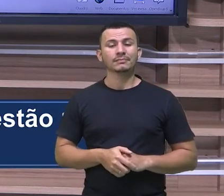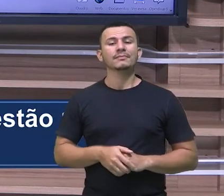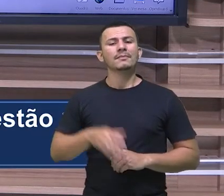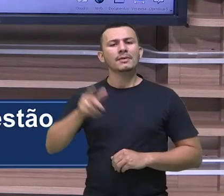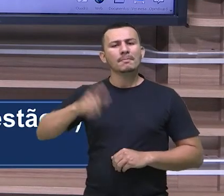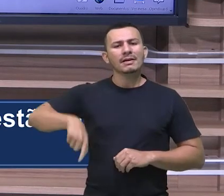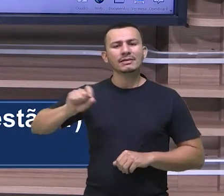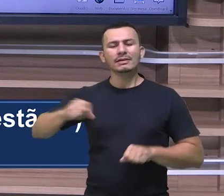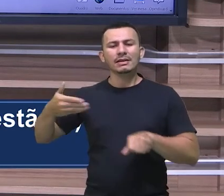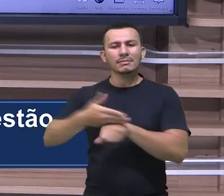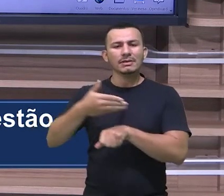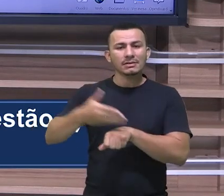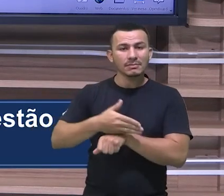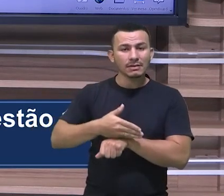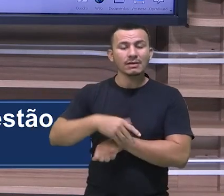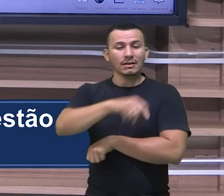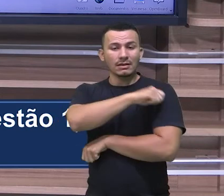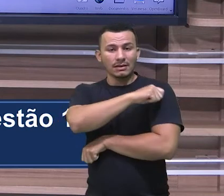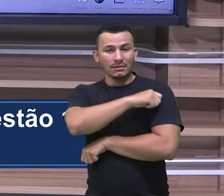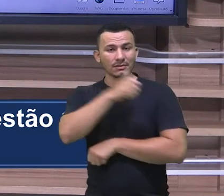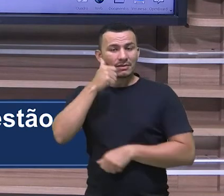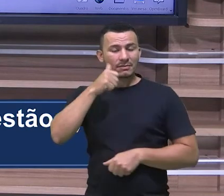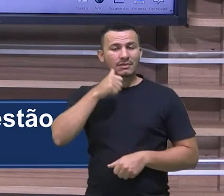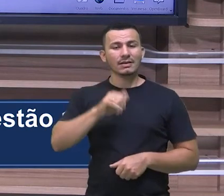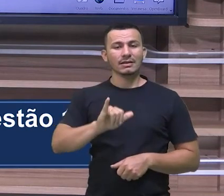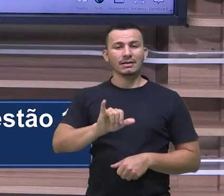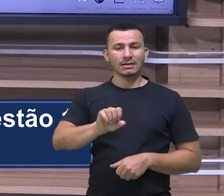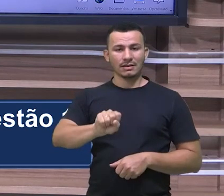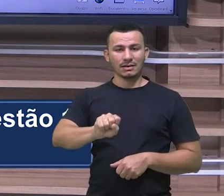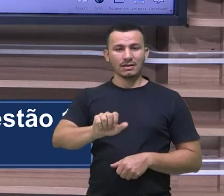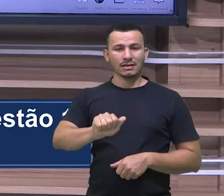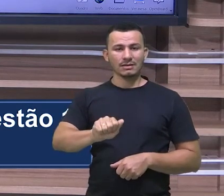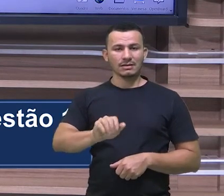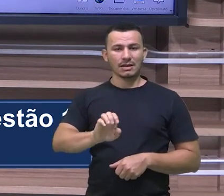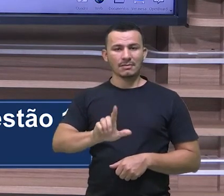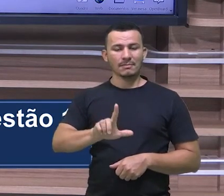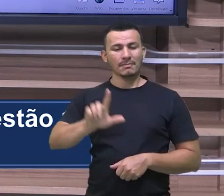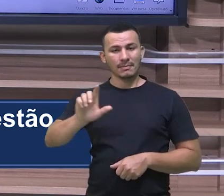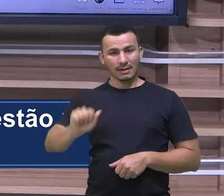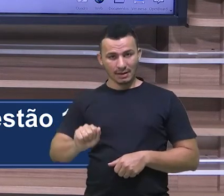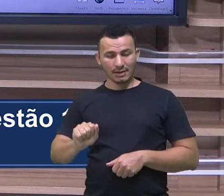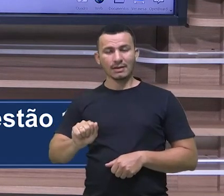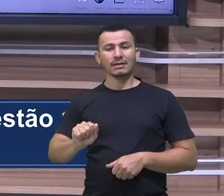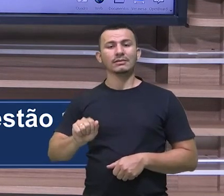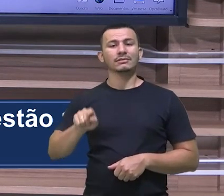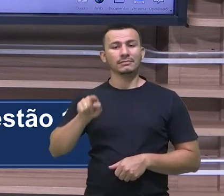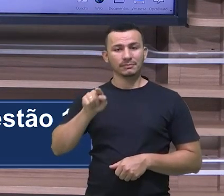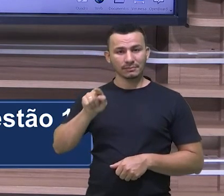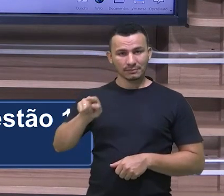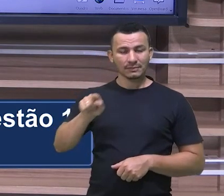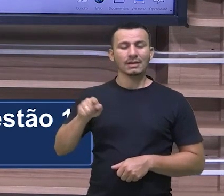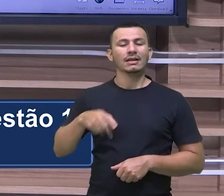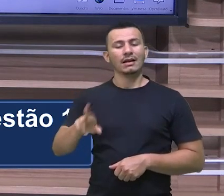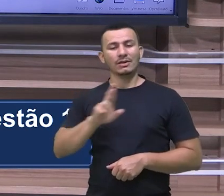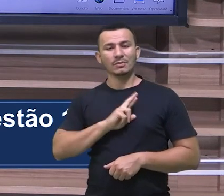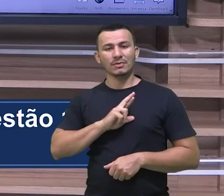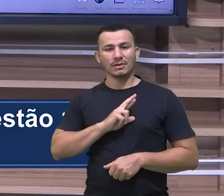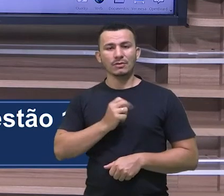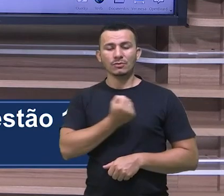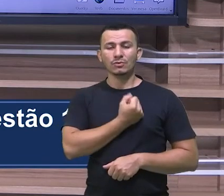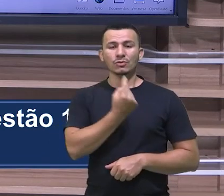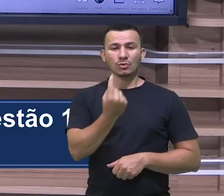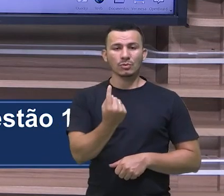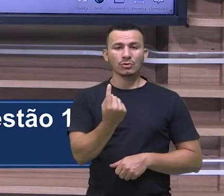mais participação, temos a Isabela da Escola Estadual Raimunda Holanda de Souza, que ela colocou questão